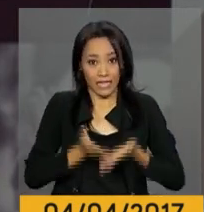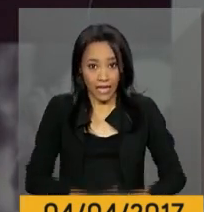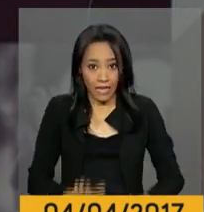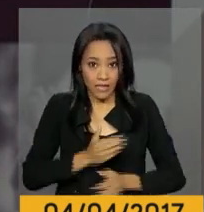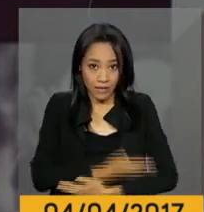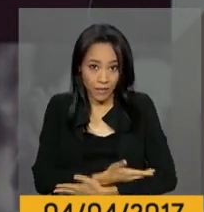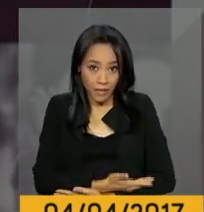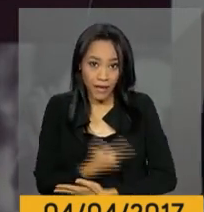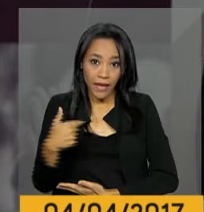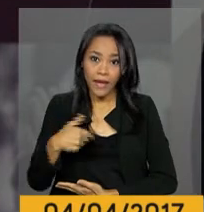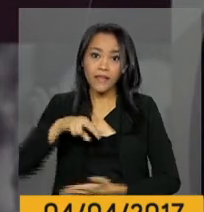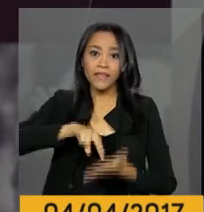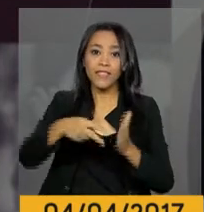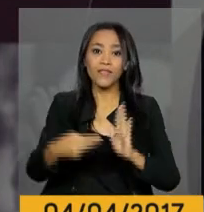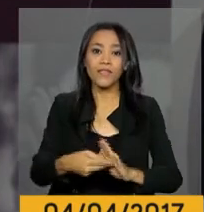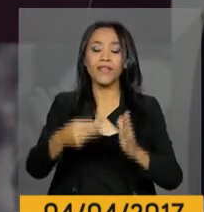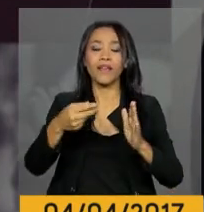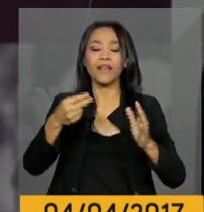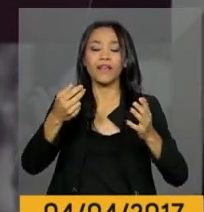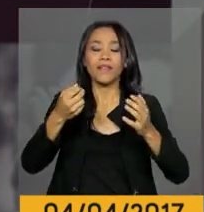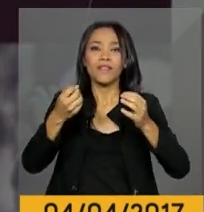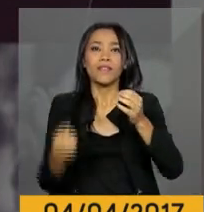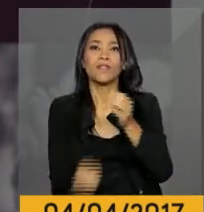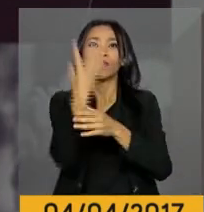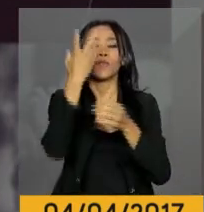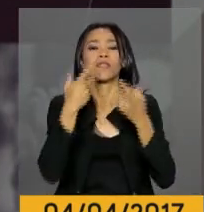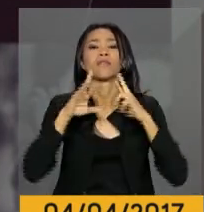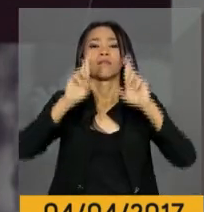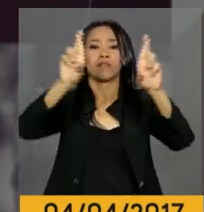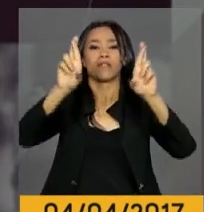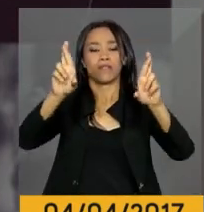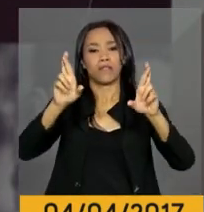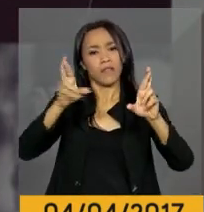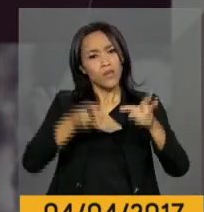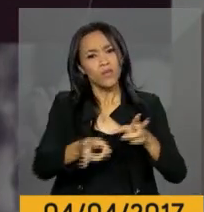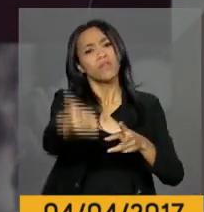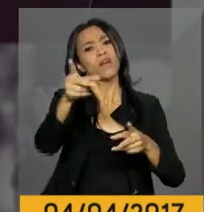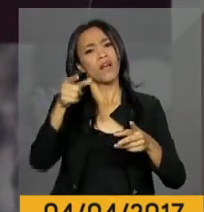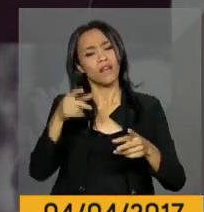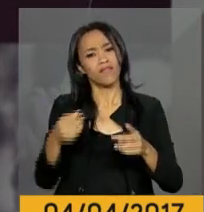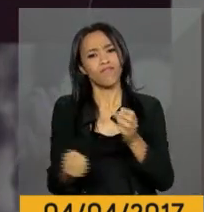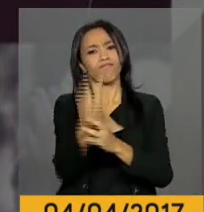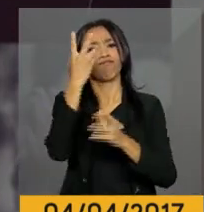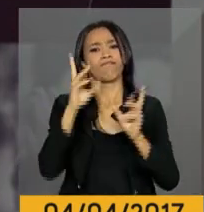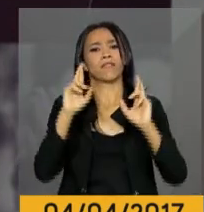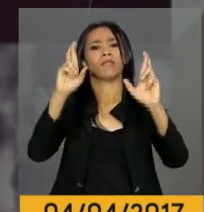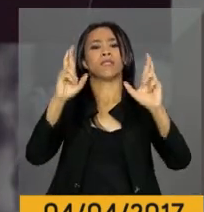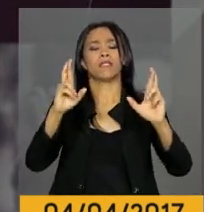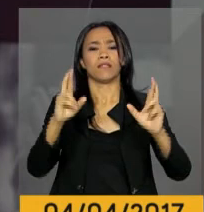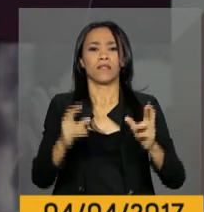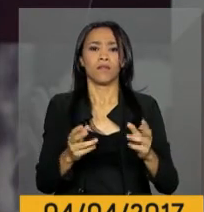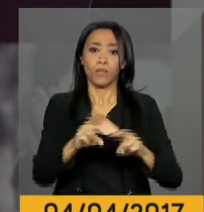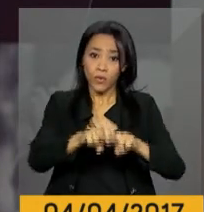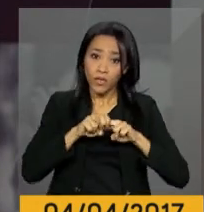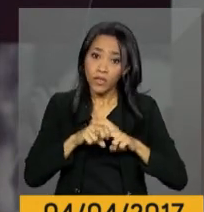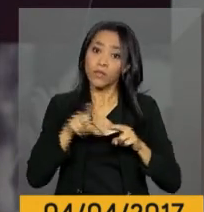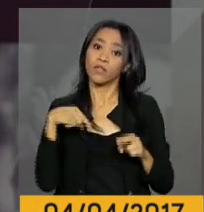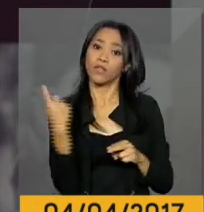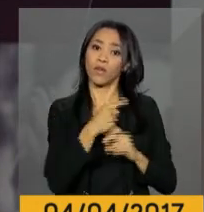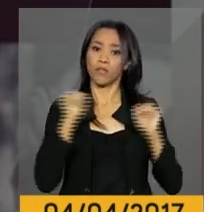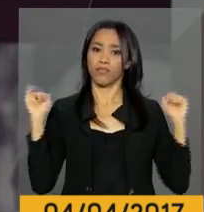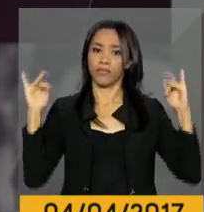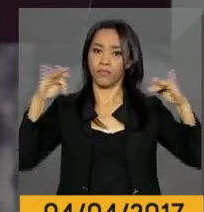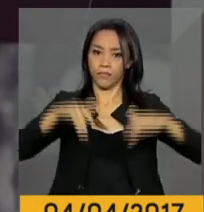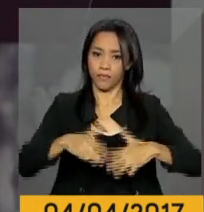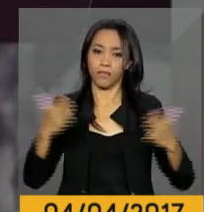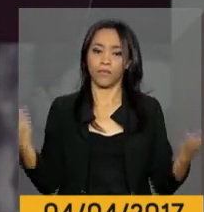na humanidade. É nosso dever manter viva essa esperança. Para isso, nos reunimos aqui no